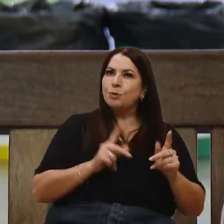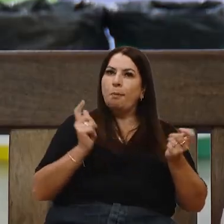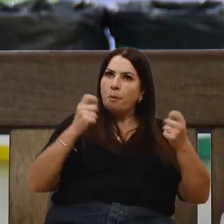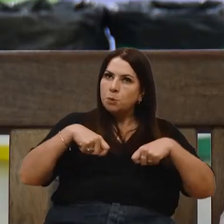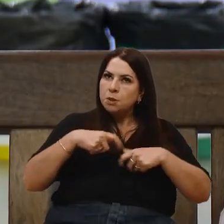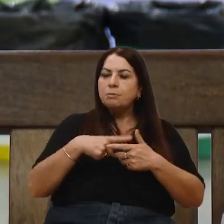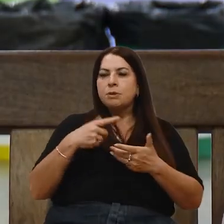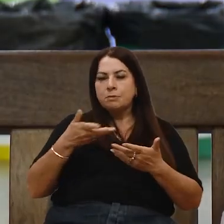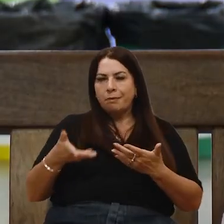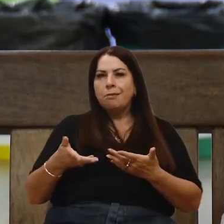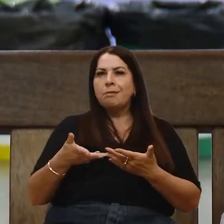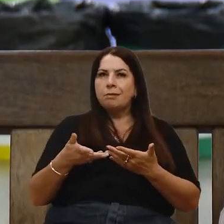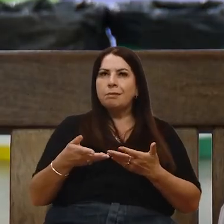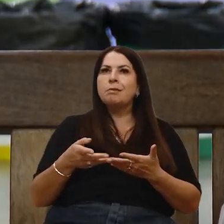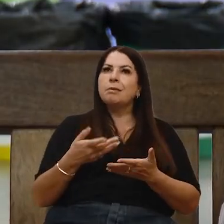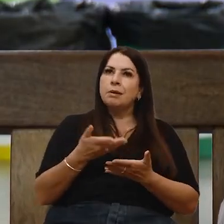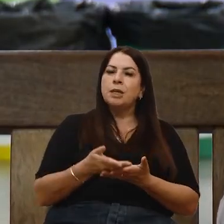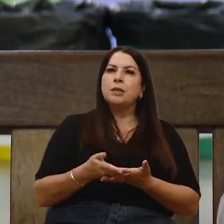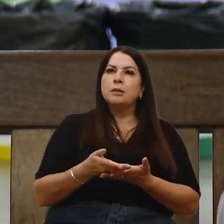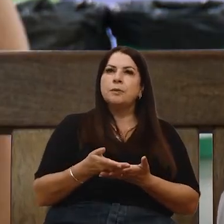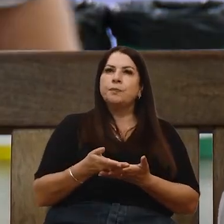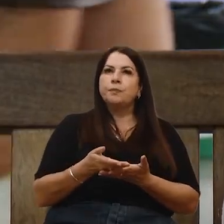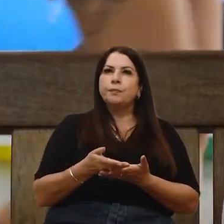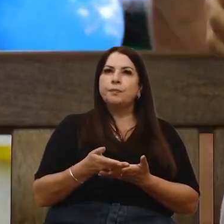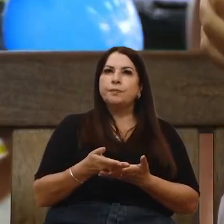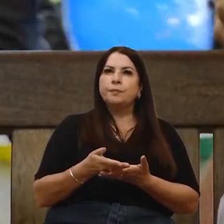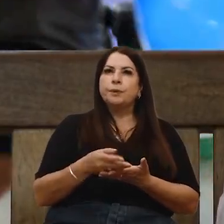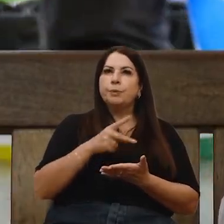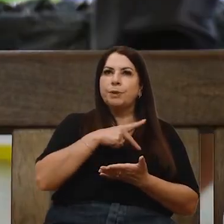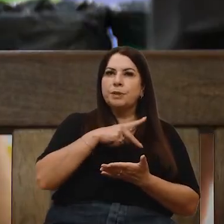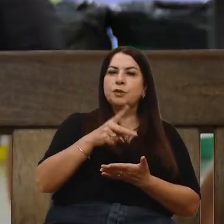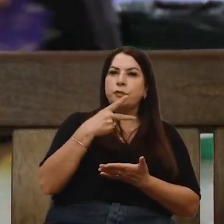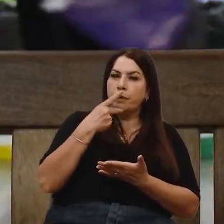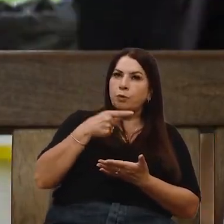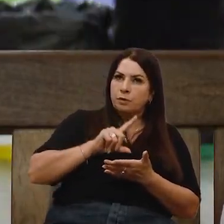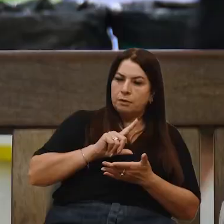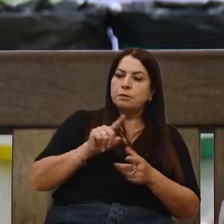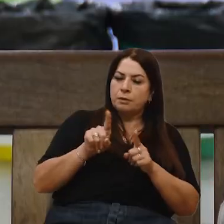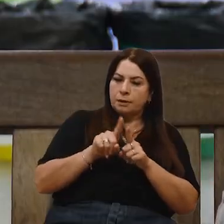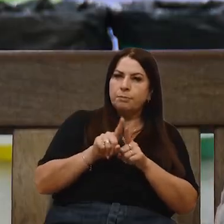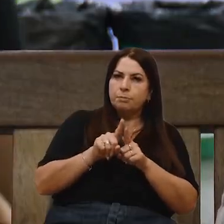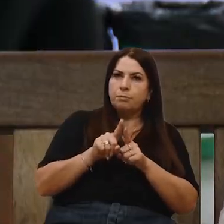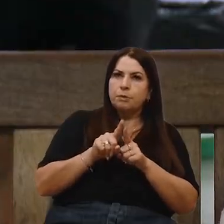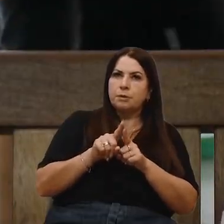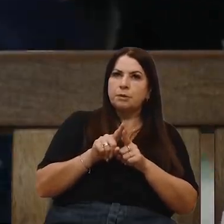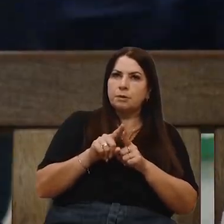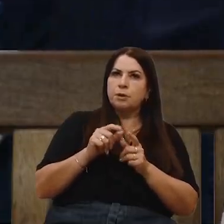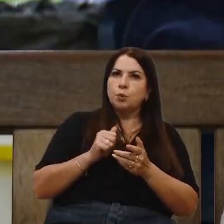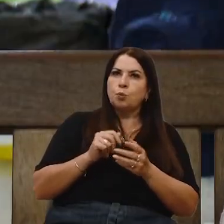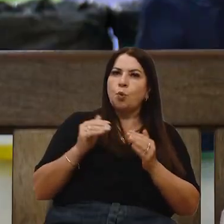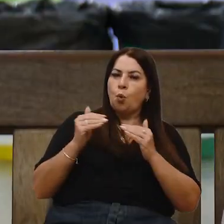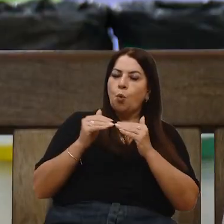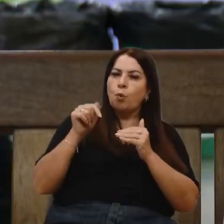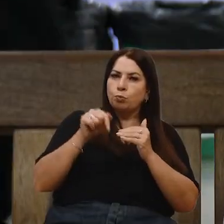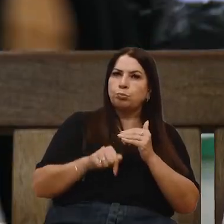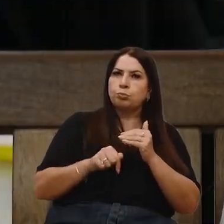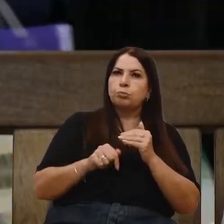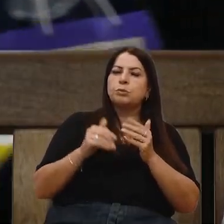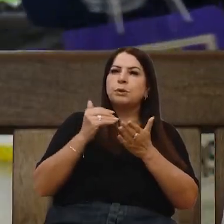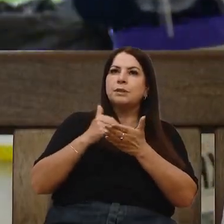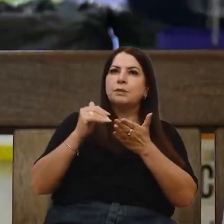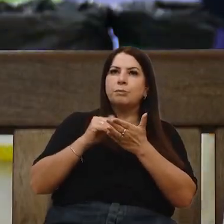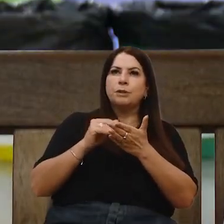das possibilidades que a gente tem e que o presidente comentou, e eu respaldo aqui o que